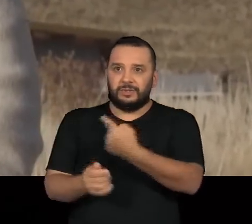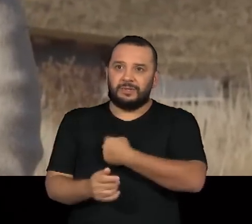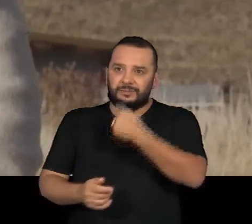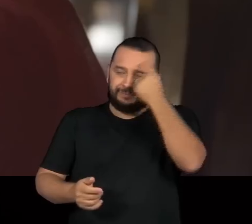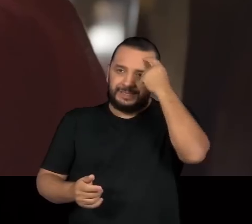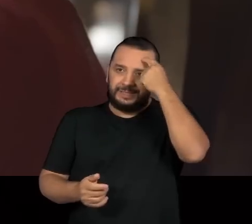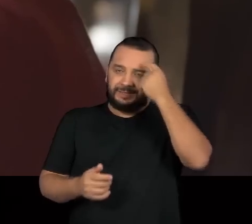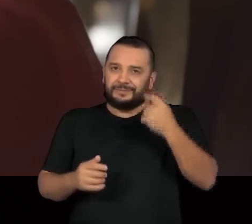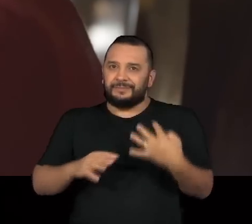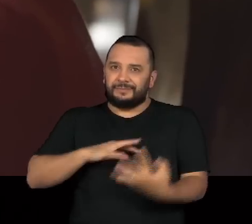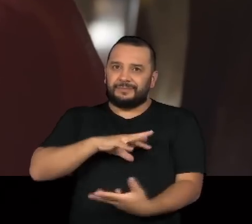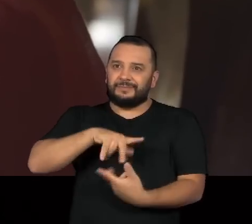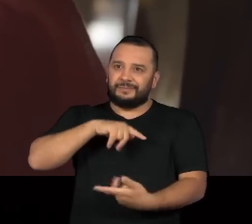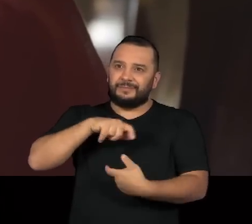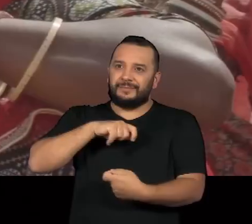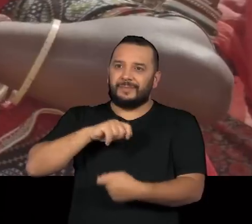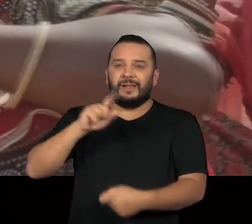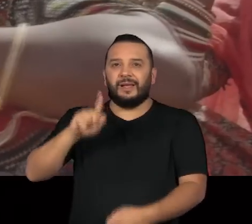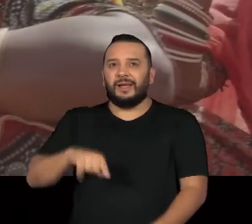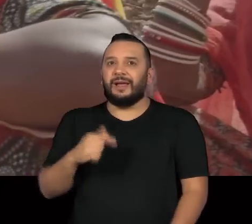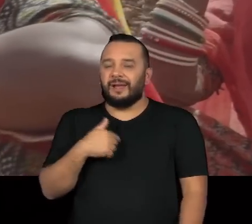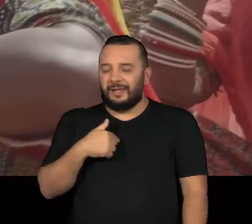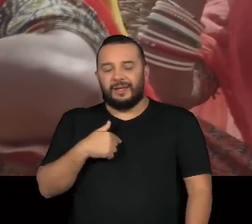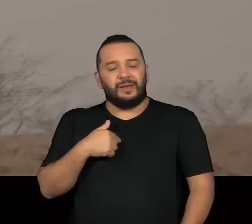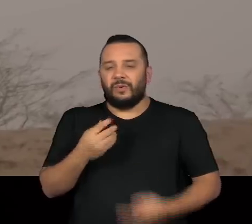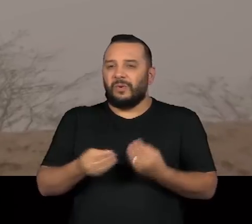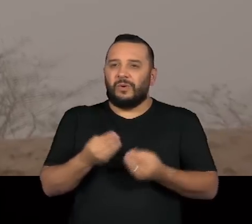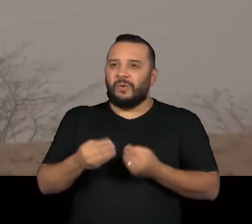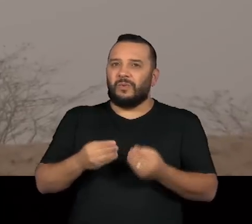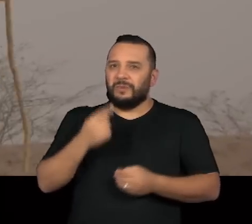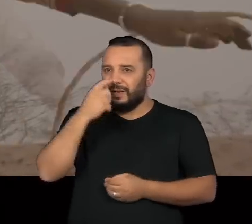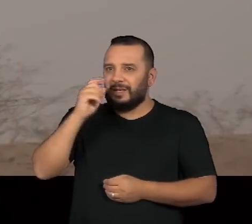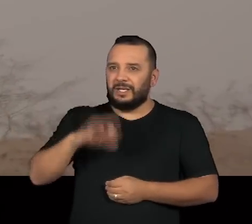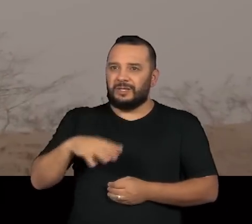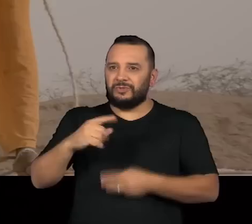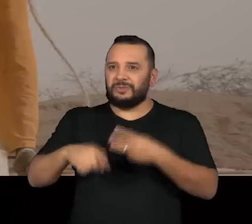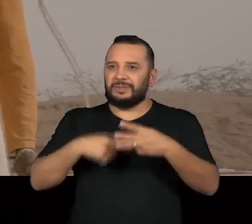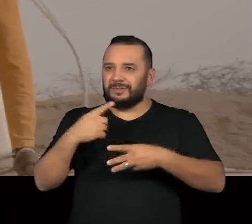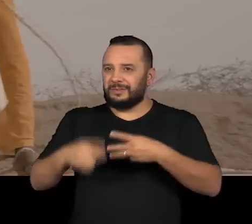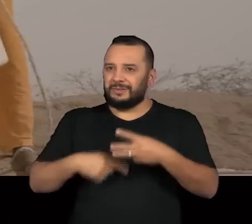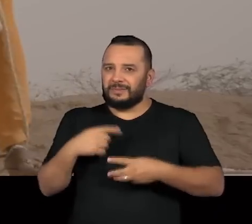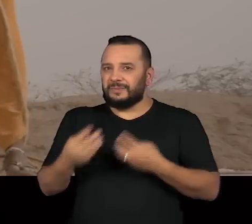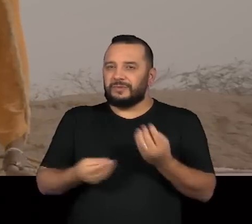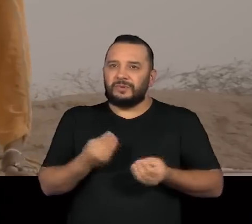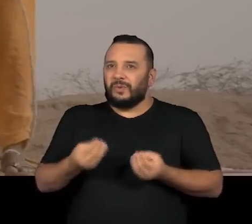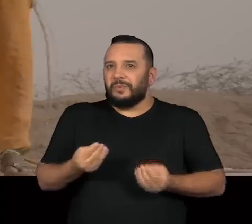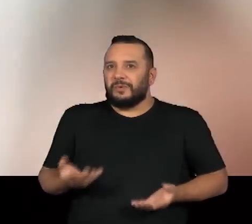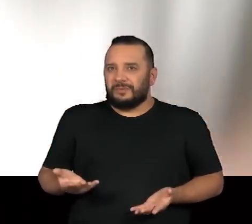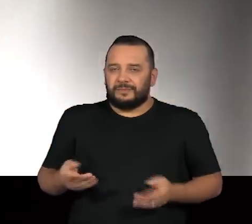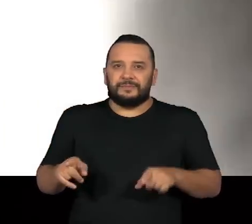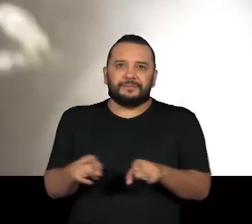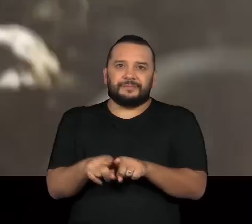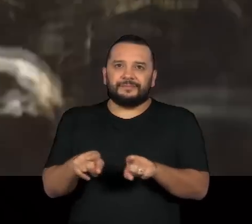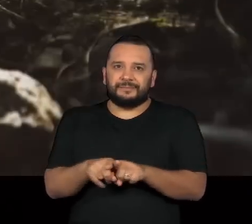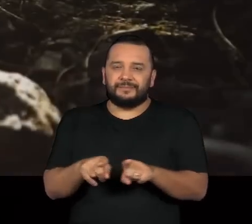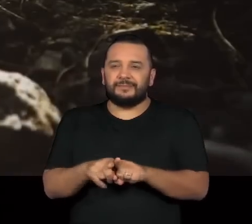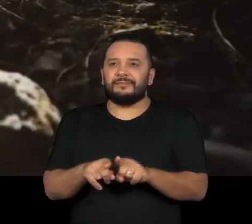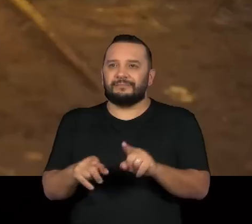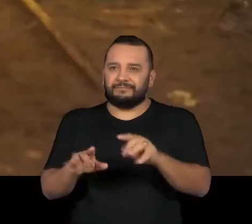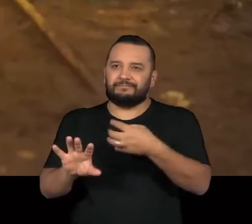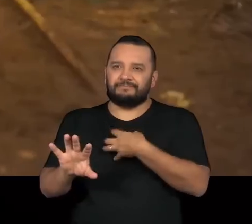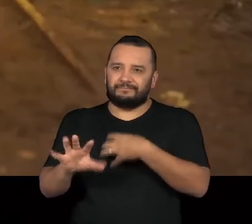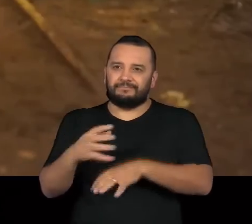sustentabilidade, destino do nosso lixo e, sobretudo, a gente se colocar no lugar do